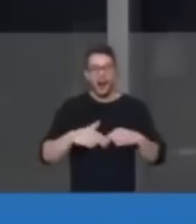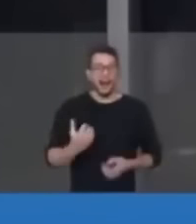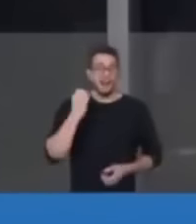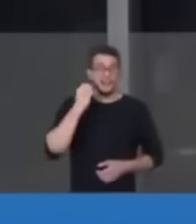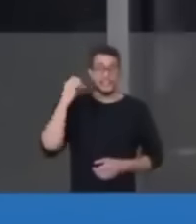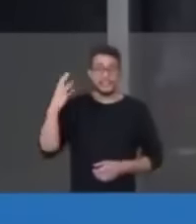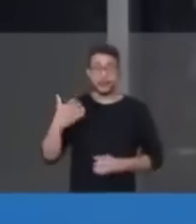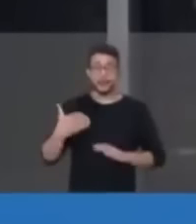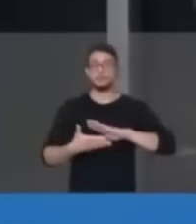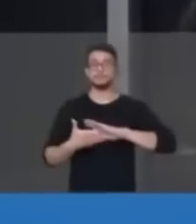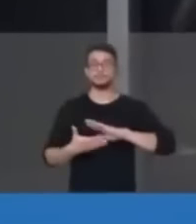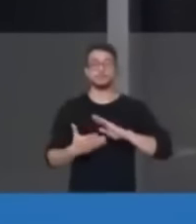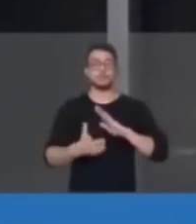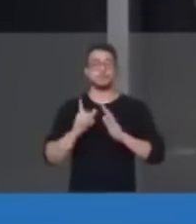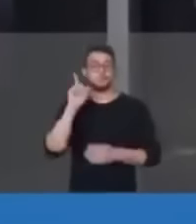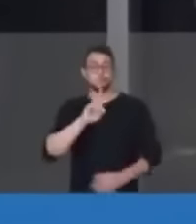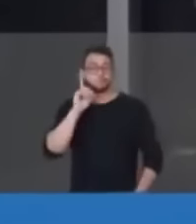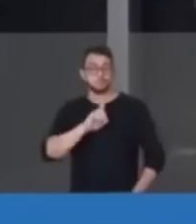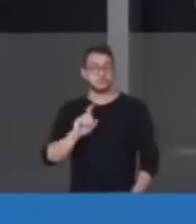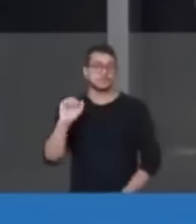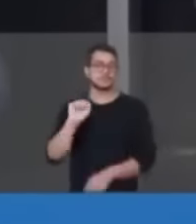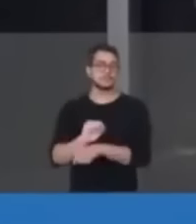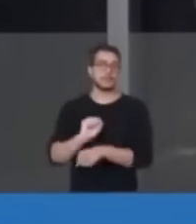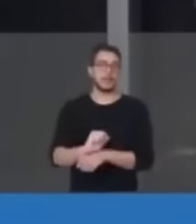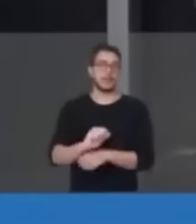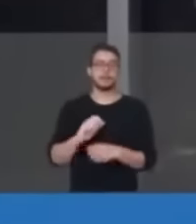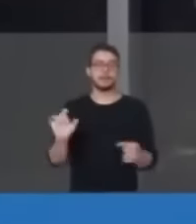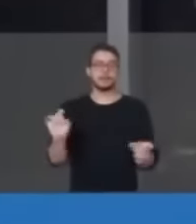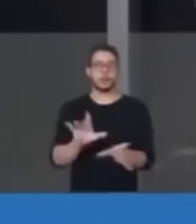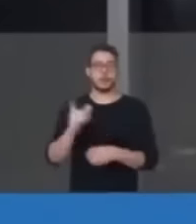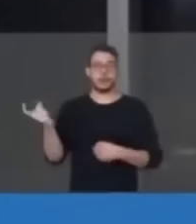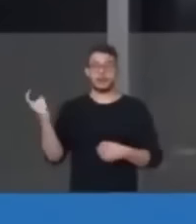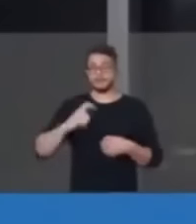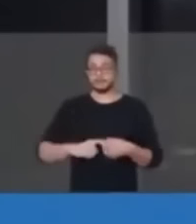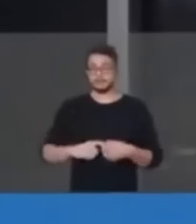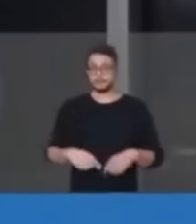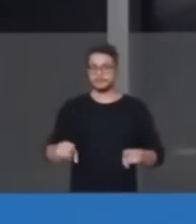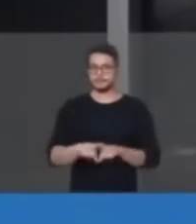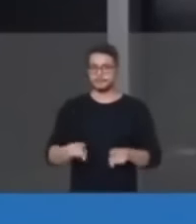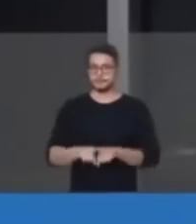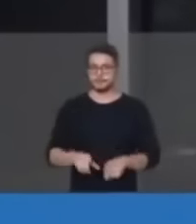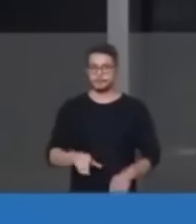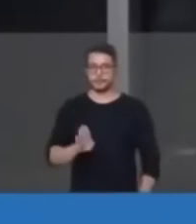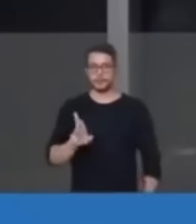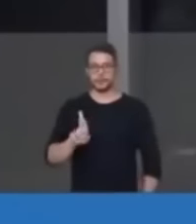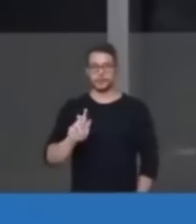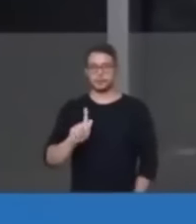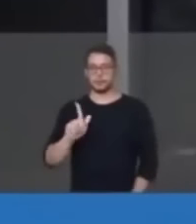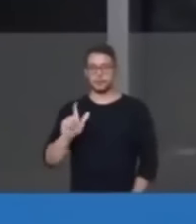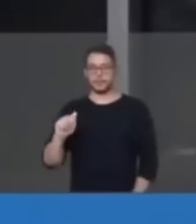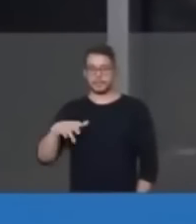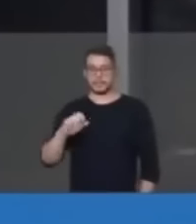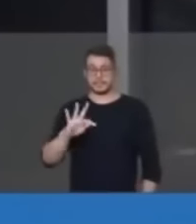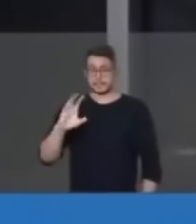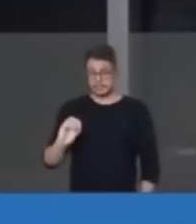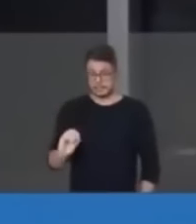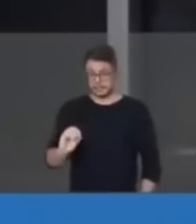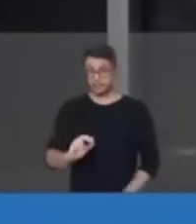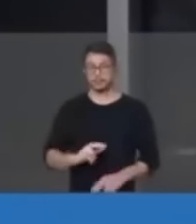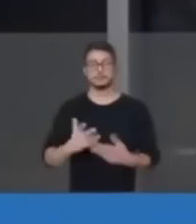golpe fosse efetivado o General brag Neto que ia todo santo dia visitar os campamentos na frente dos